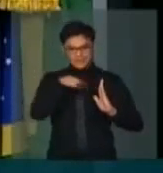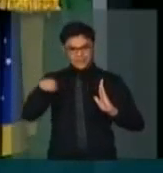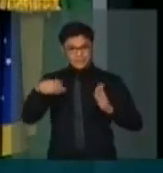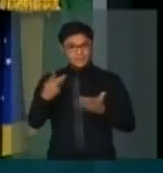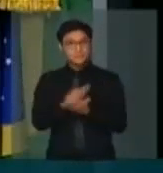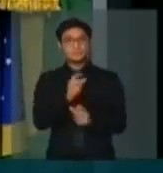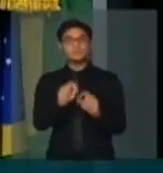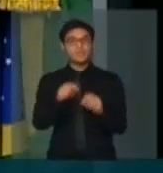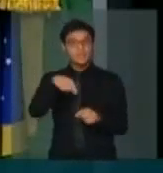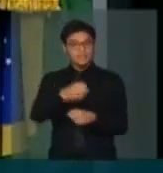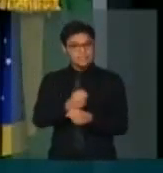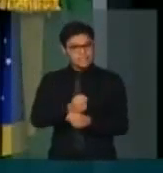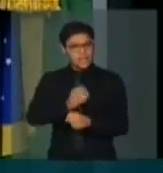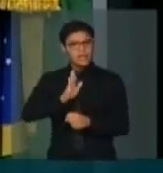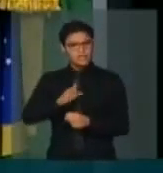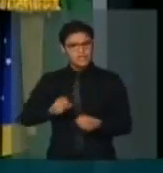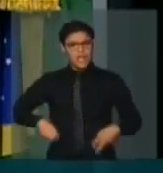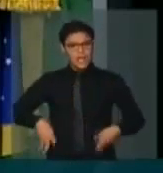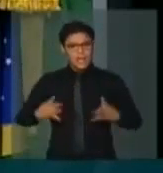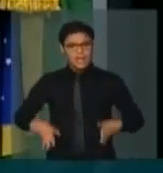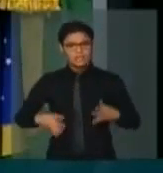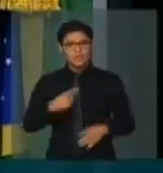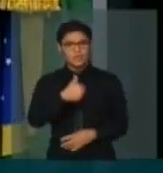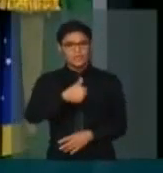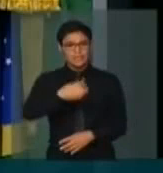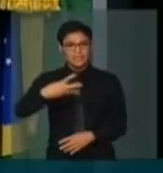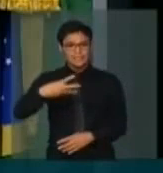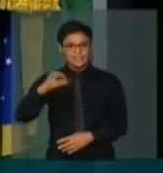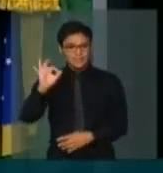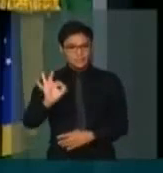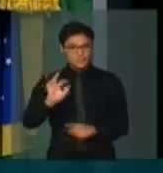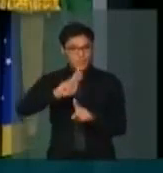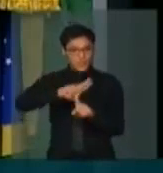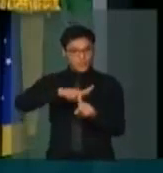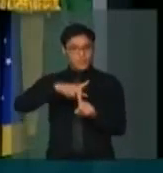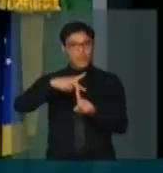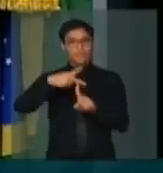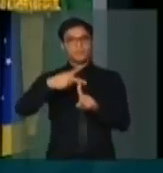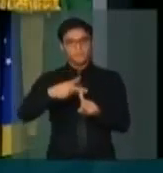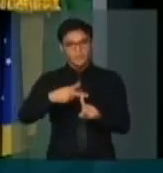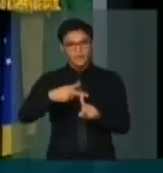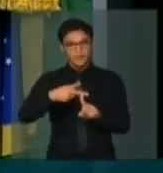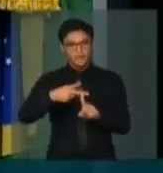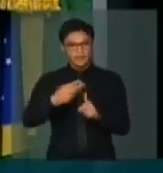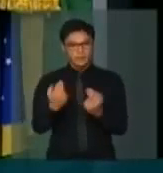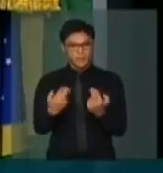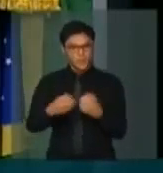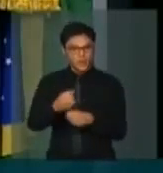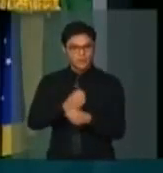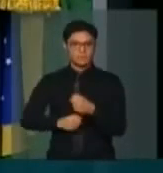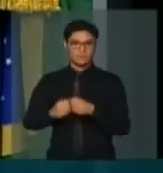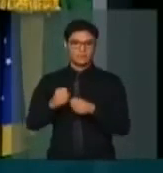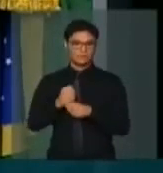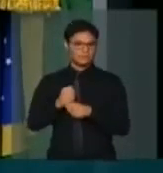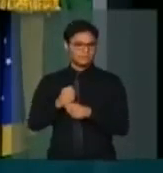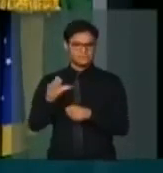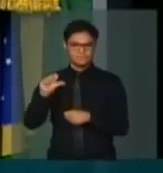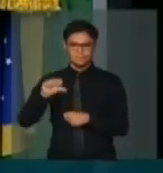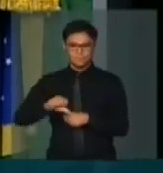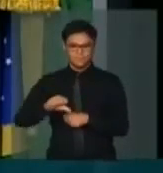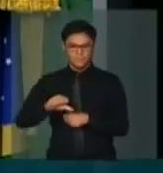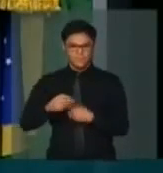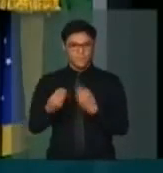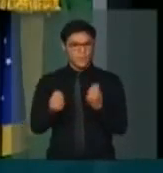ano o governo já gastou 13% a mais do que gastou no ano passado. E como é que estão os gastos